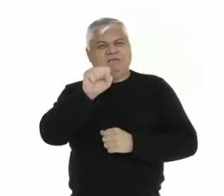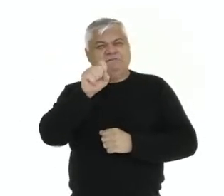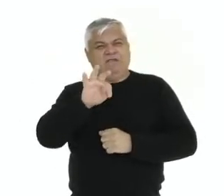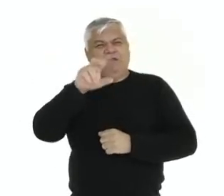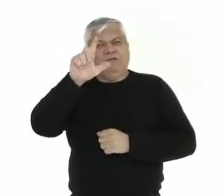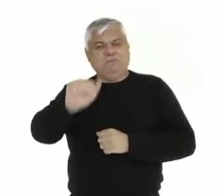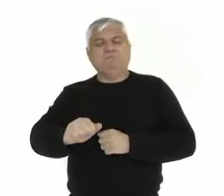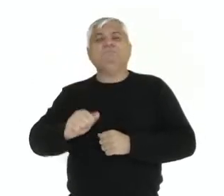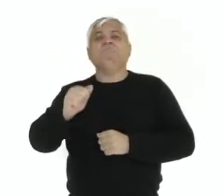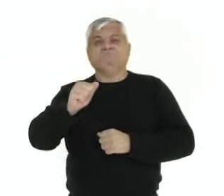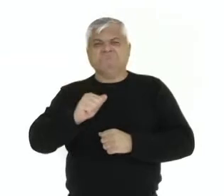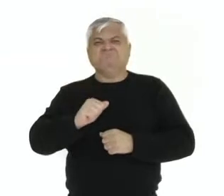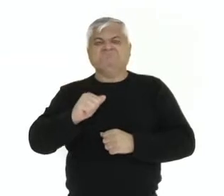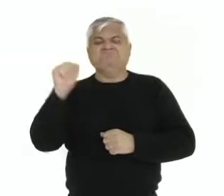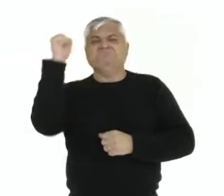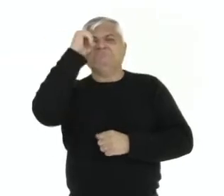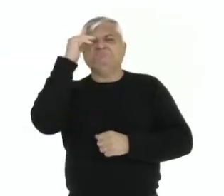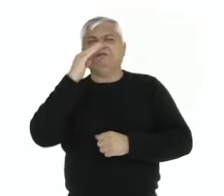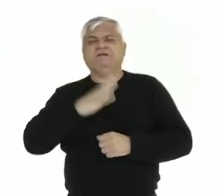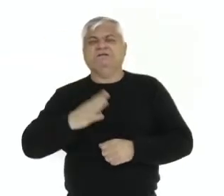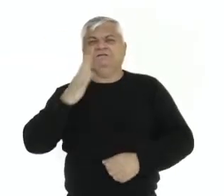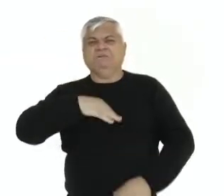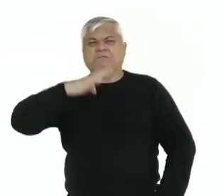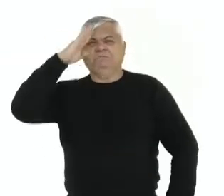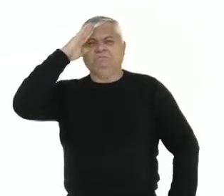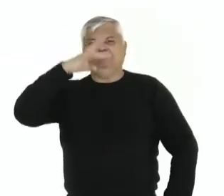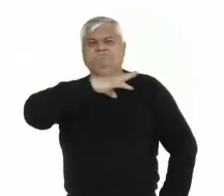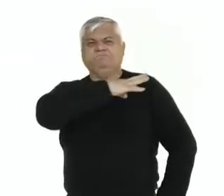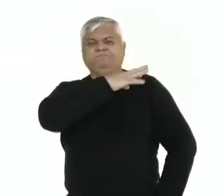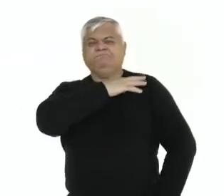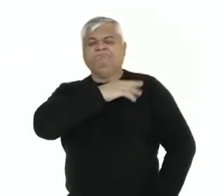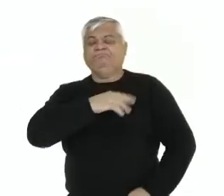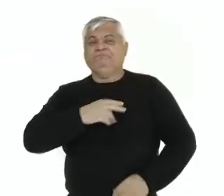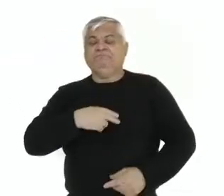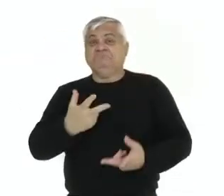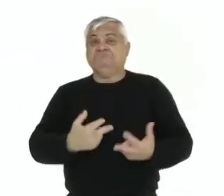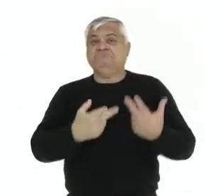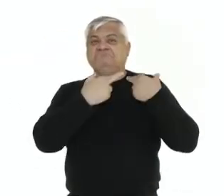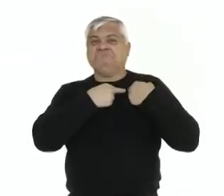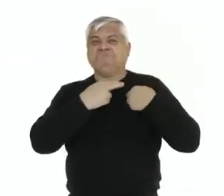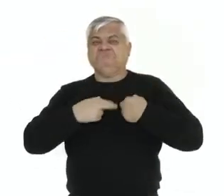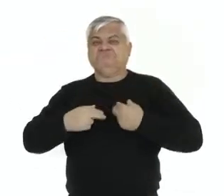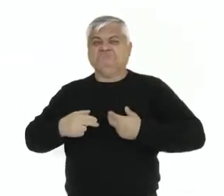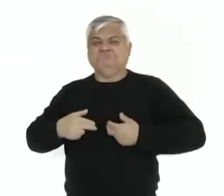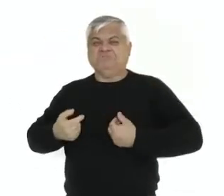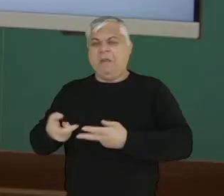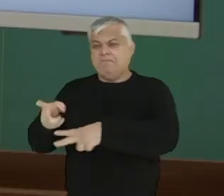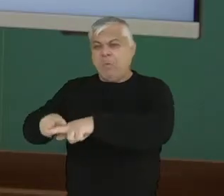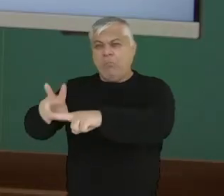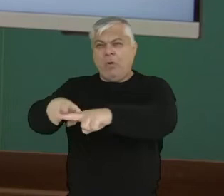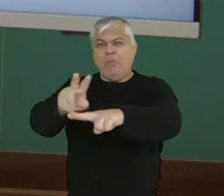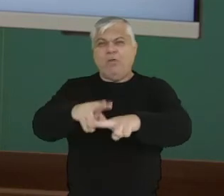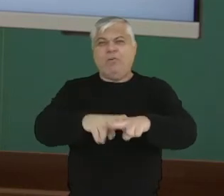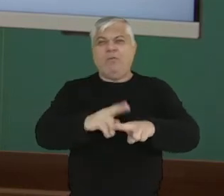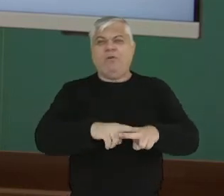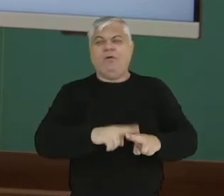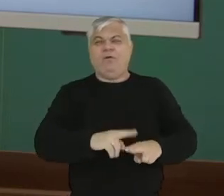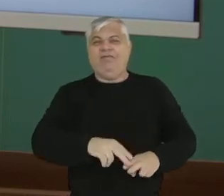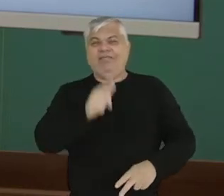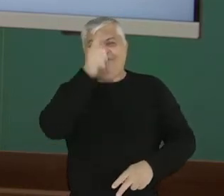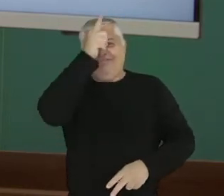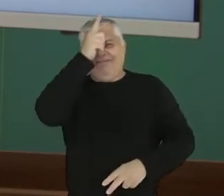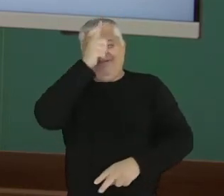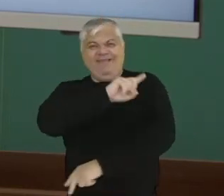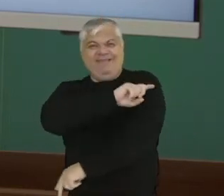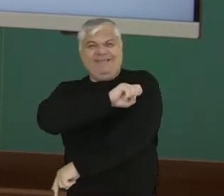foi responsável pela captura de mais de 20 mil soldados nazistas, né, ali na Itália. E aqui a